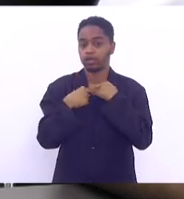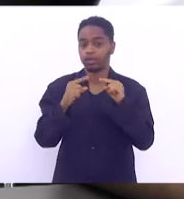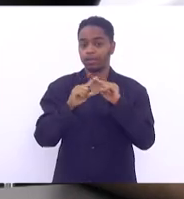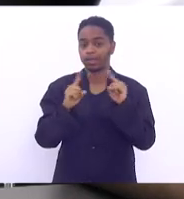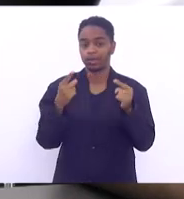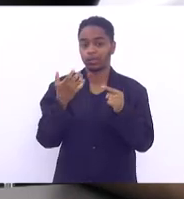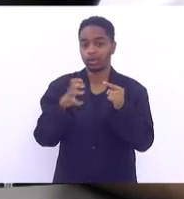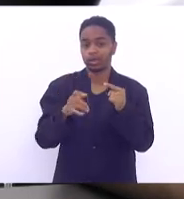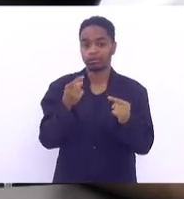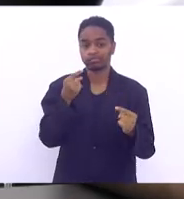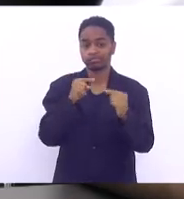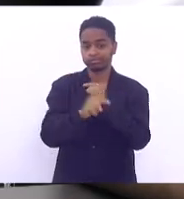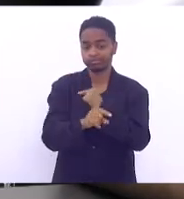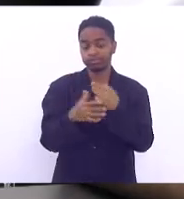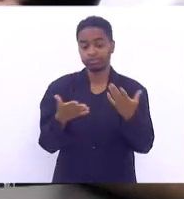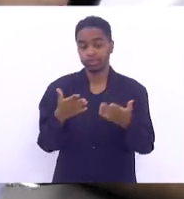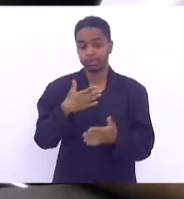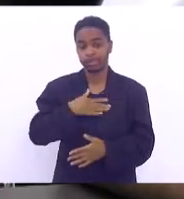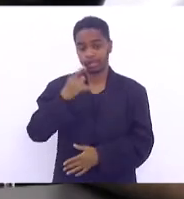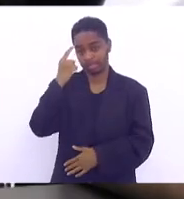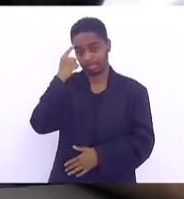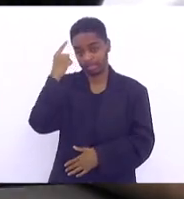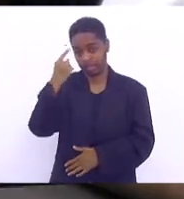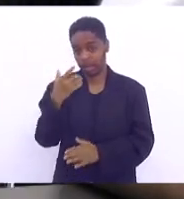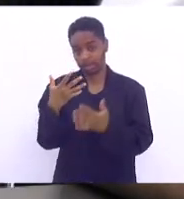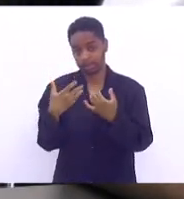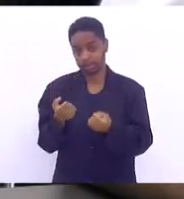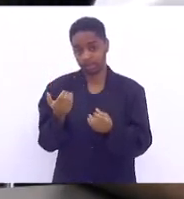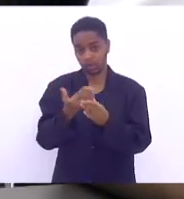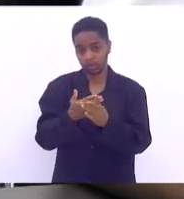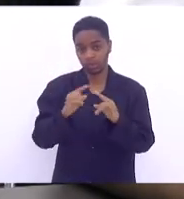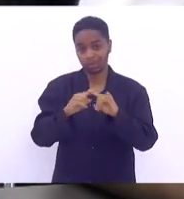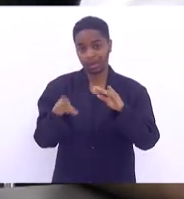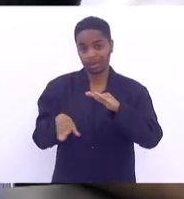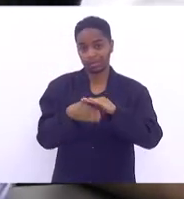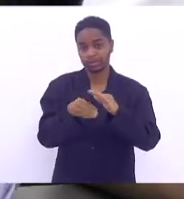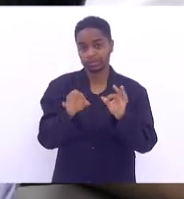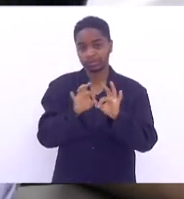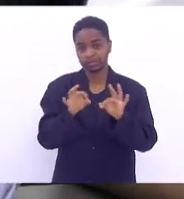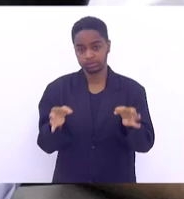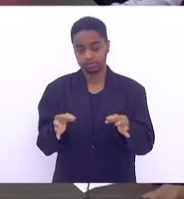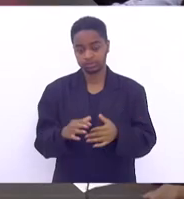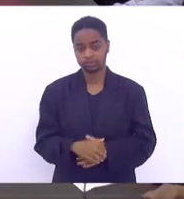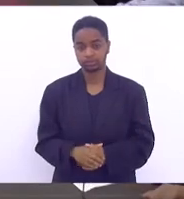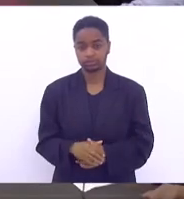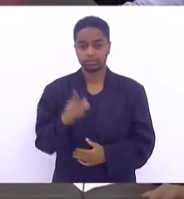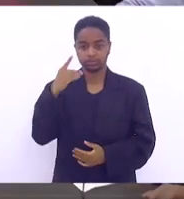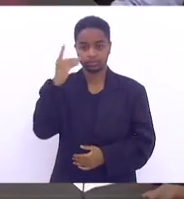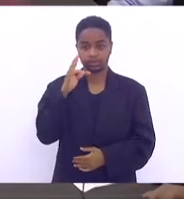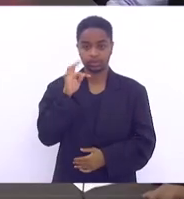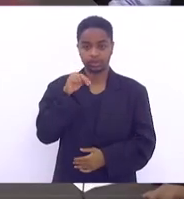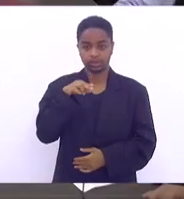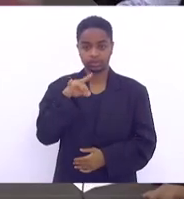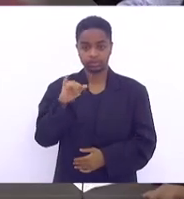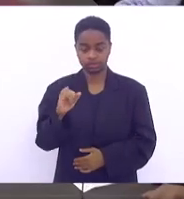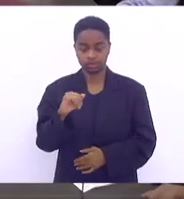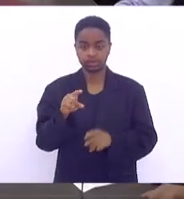essa, então, a minha ideia de acatar o recurso com uma pequena emenda. Deputado Tandi, deputado Luiz Paulo, deputada